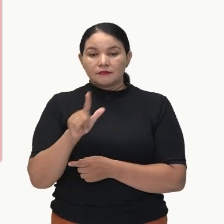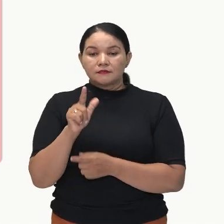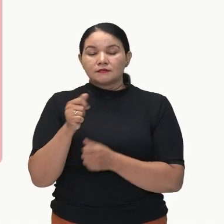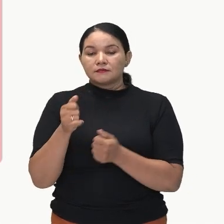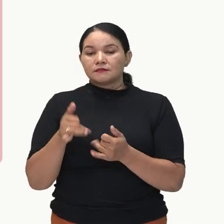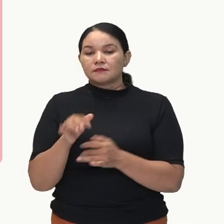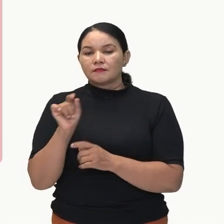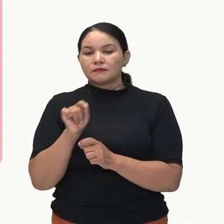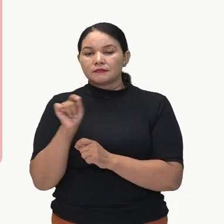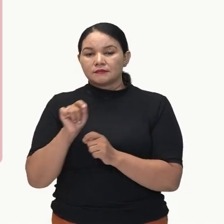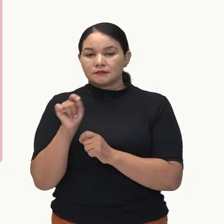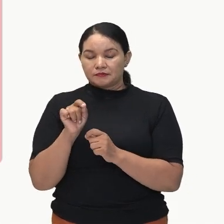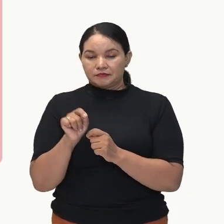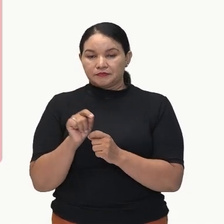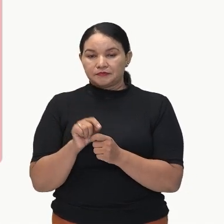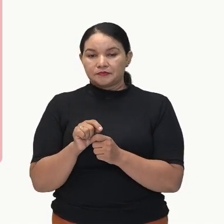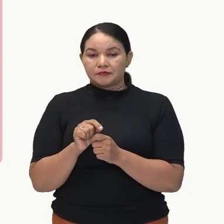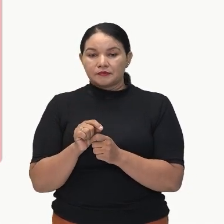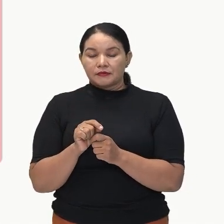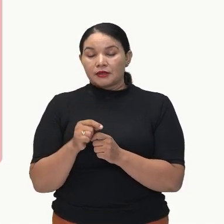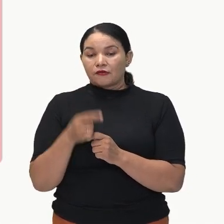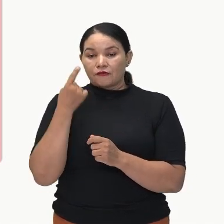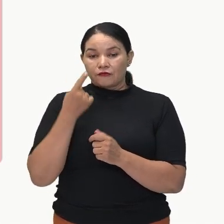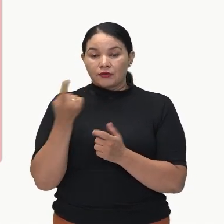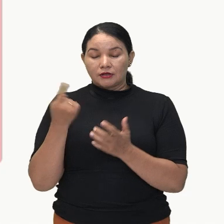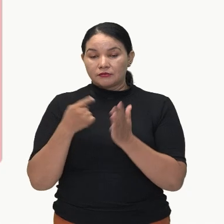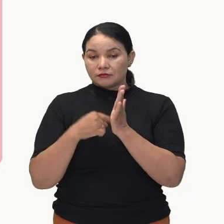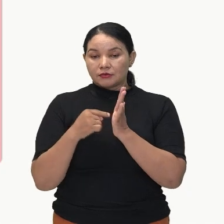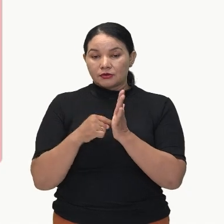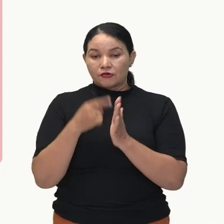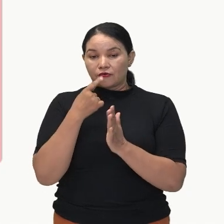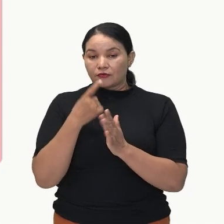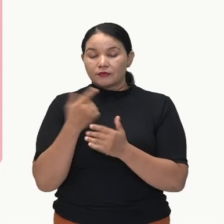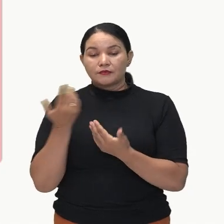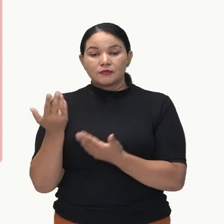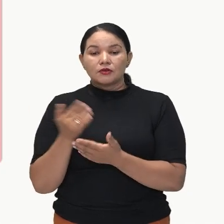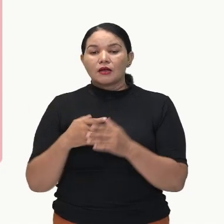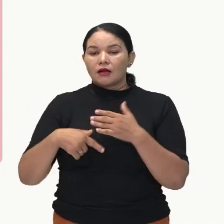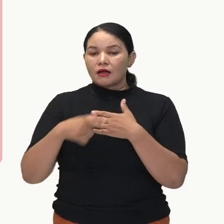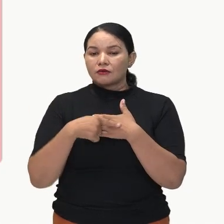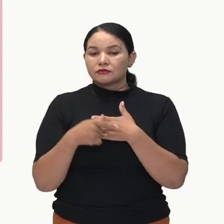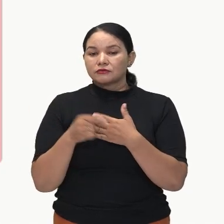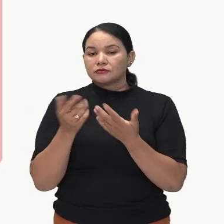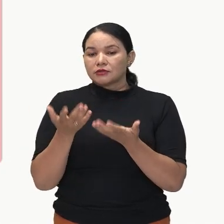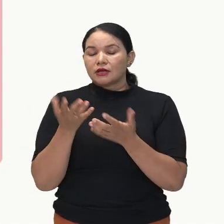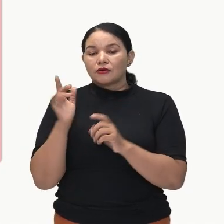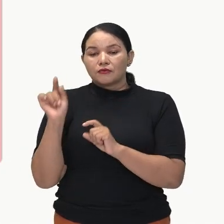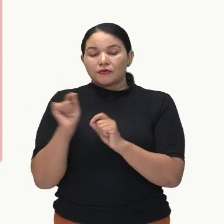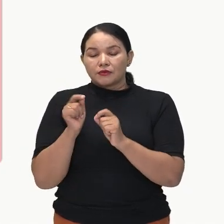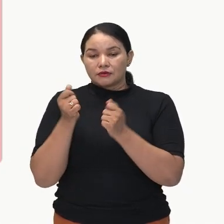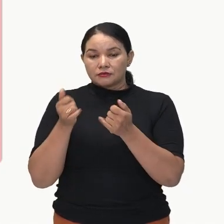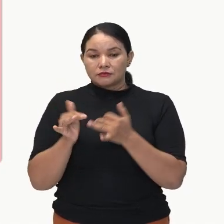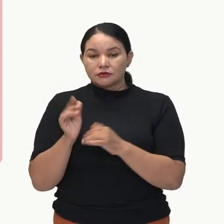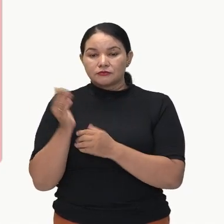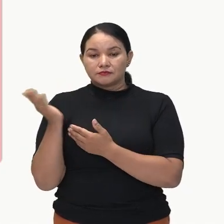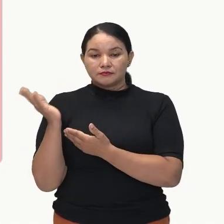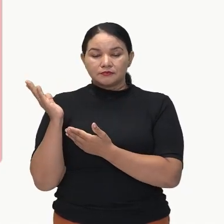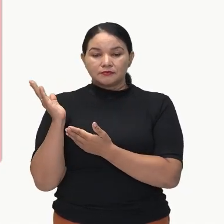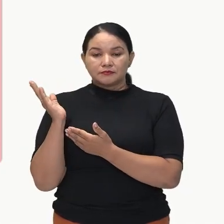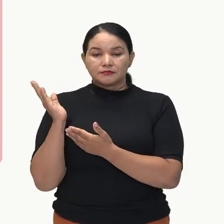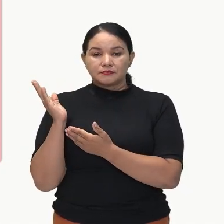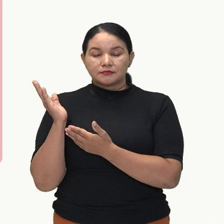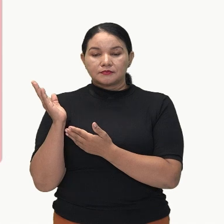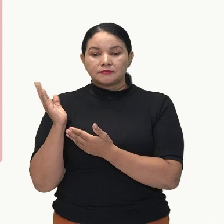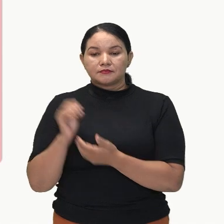descrição subjetiva. O autor não pretende a exactitud, sino a impressão que